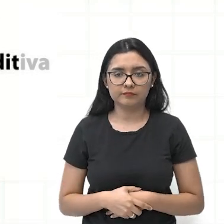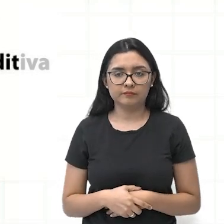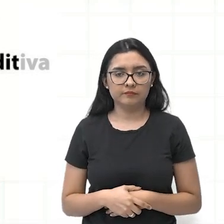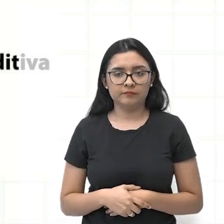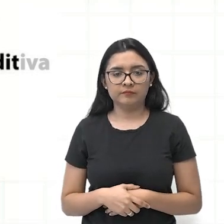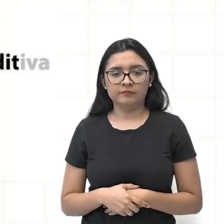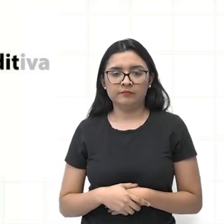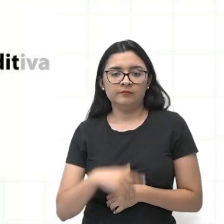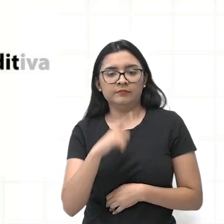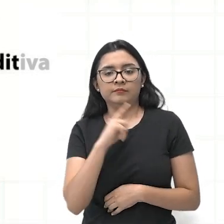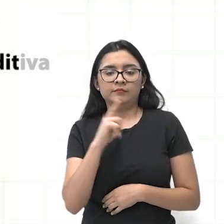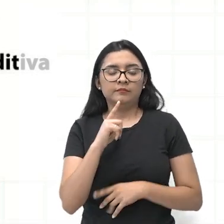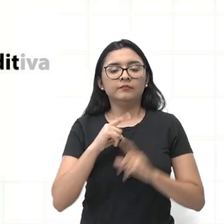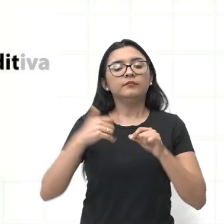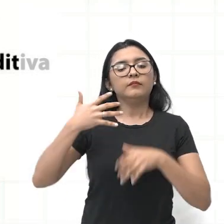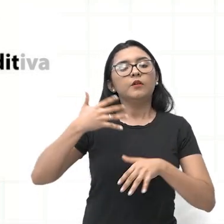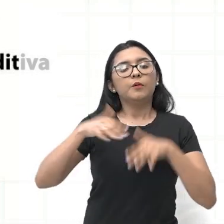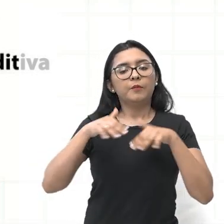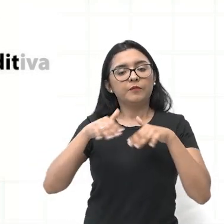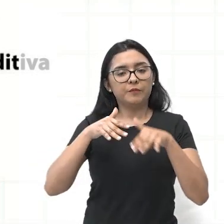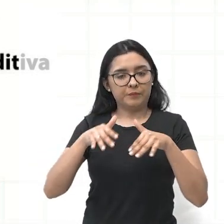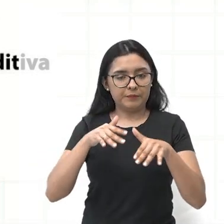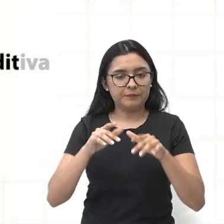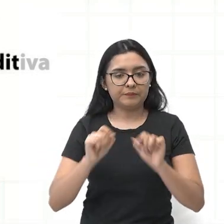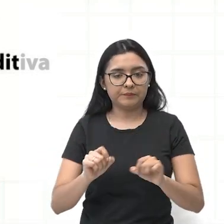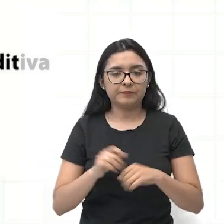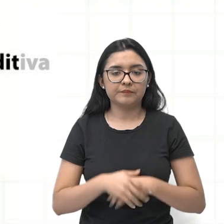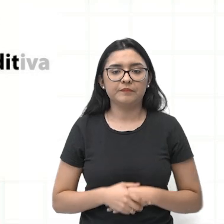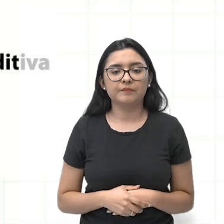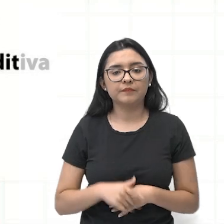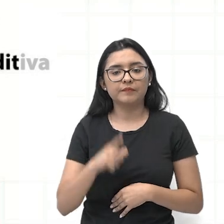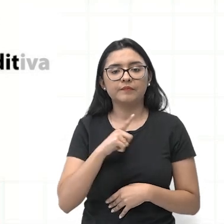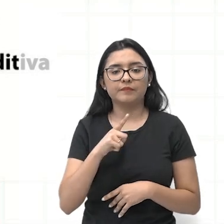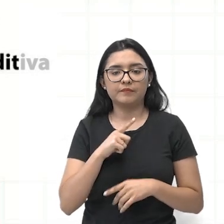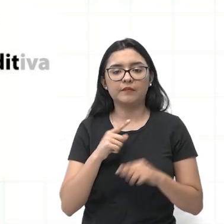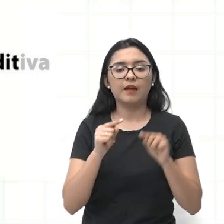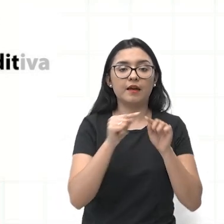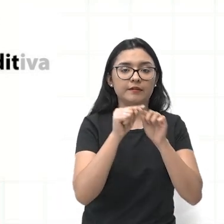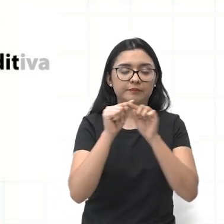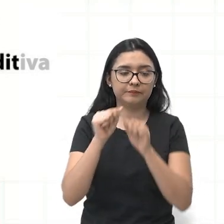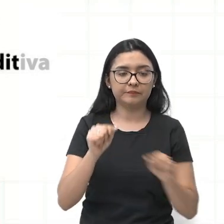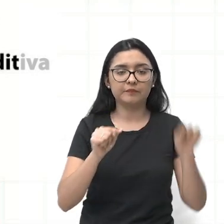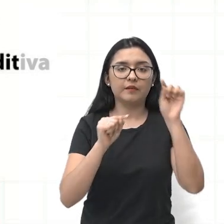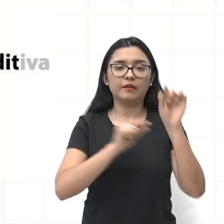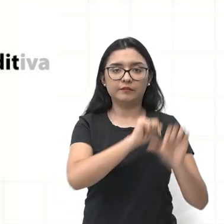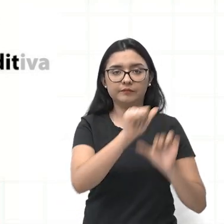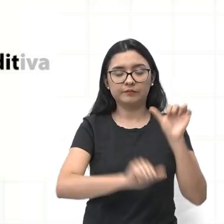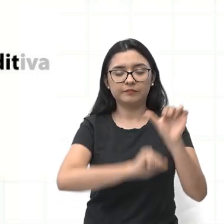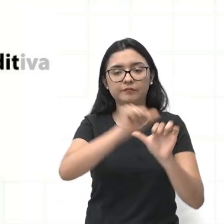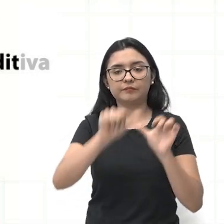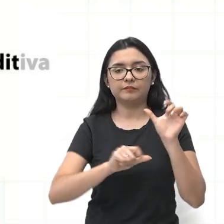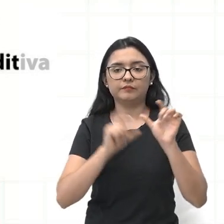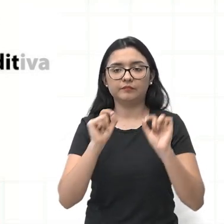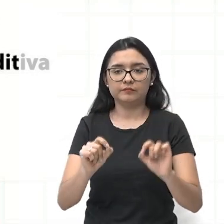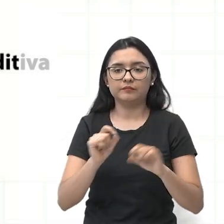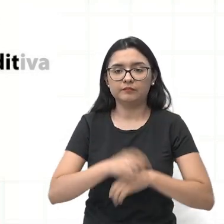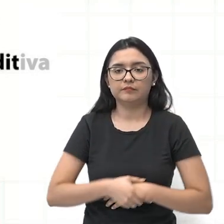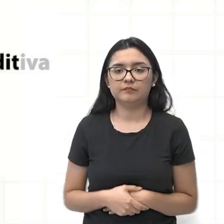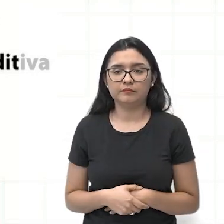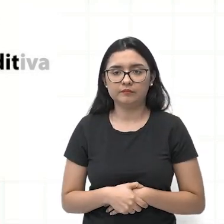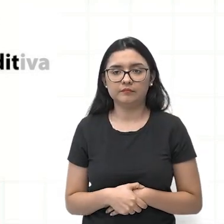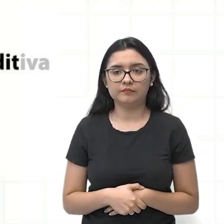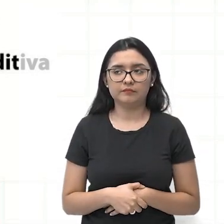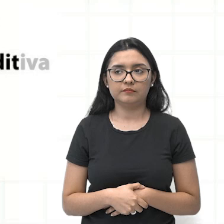impulso nervoso que vai chegar pelas células e transformado